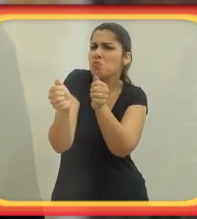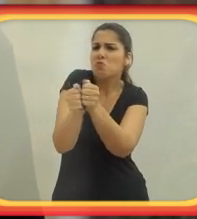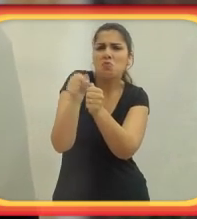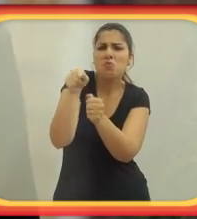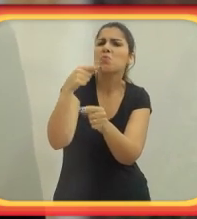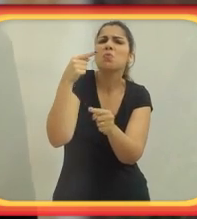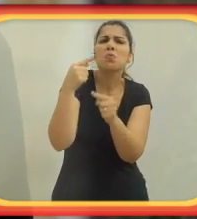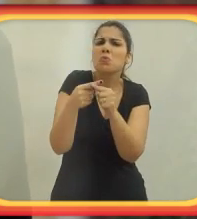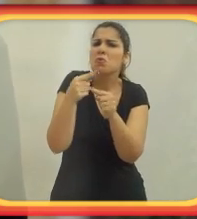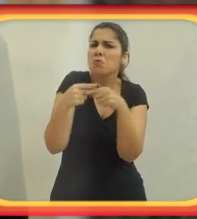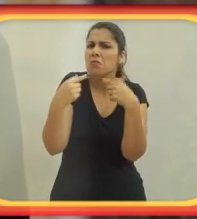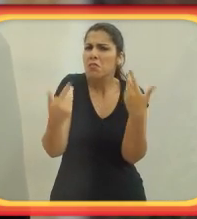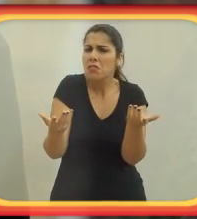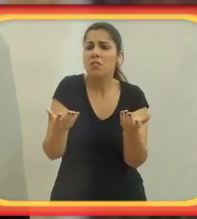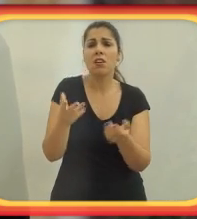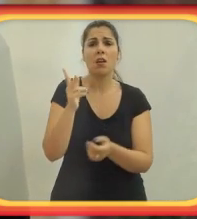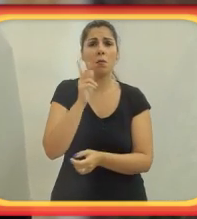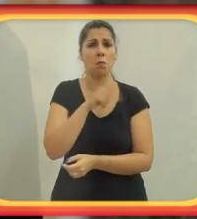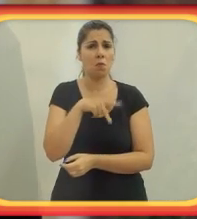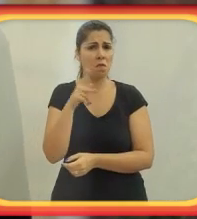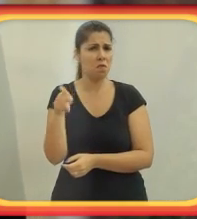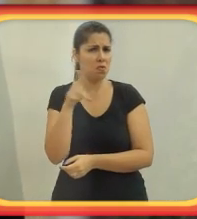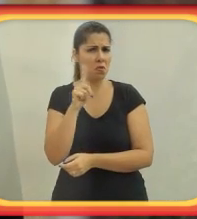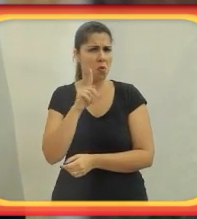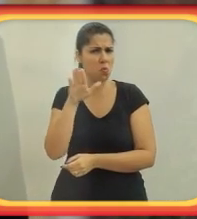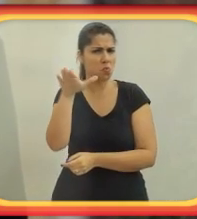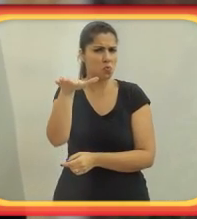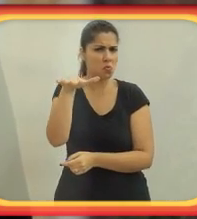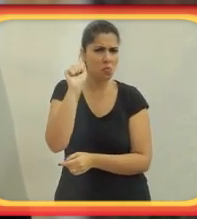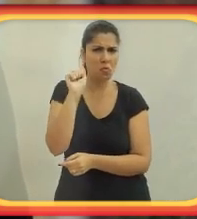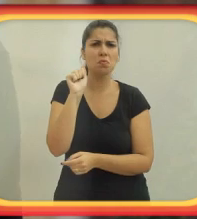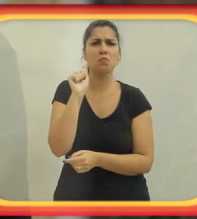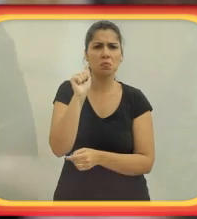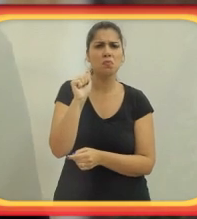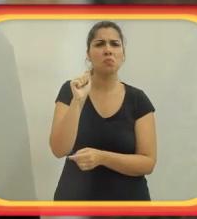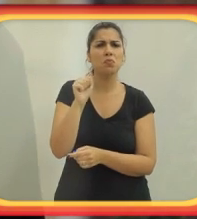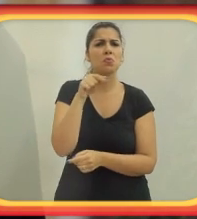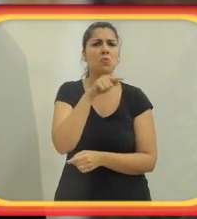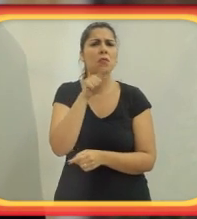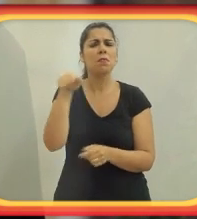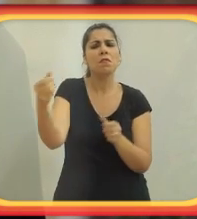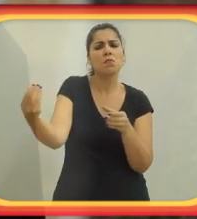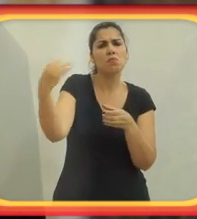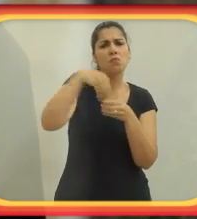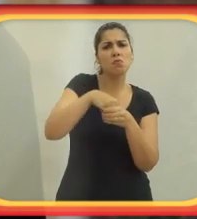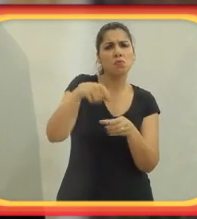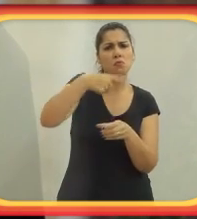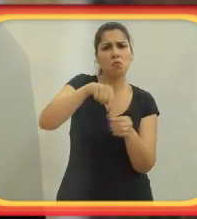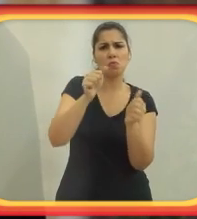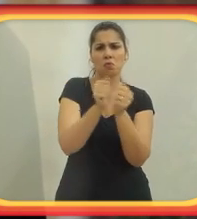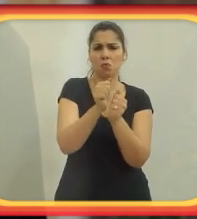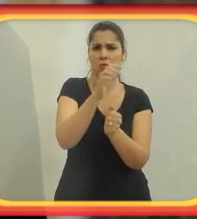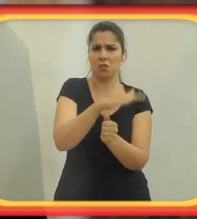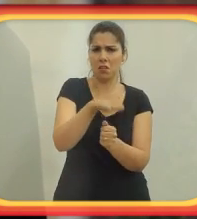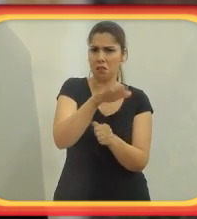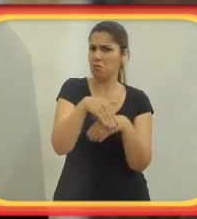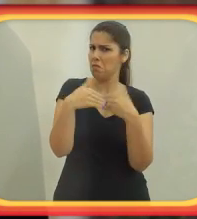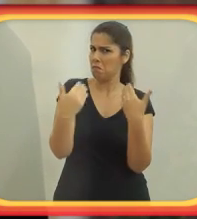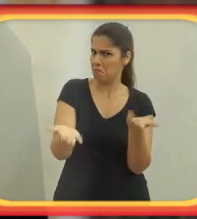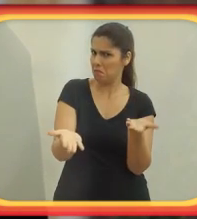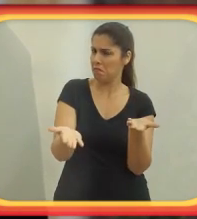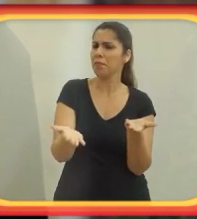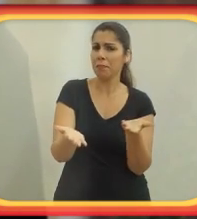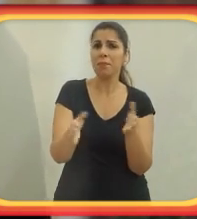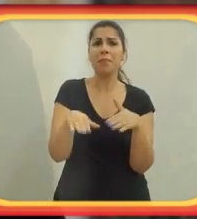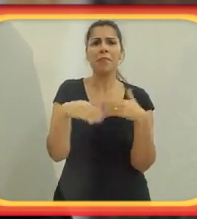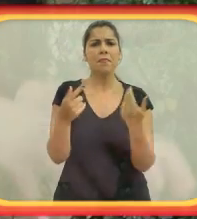eu fiquei observando aquilo, falei assim, ué, por que ela está ali no canto? Por que a professora não chamou ela para ficar junto?